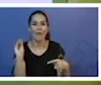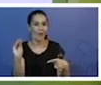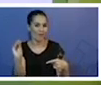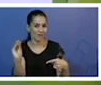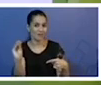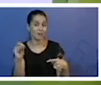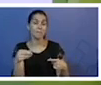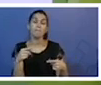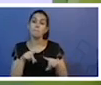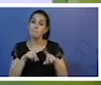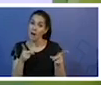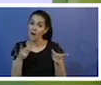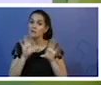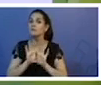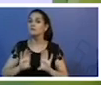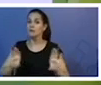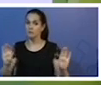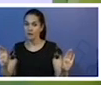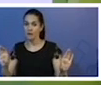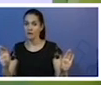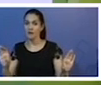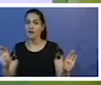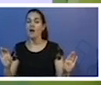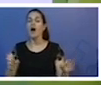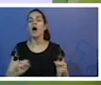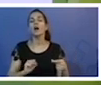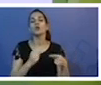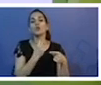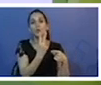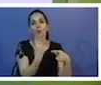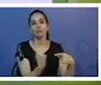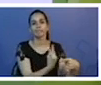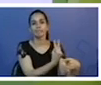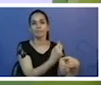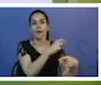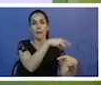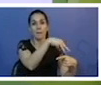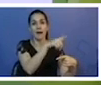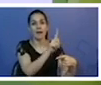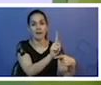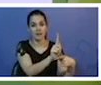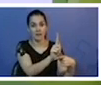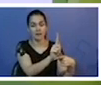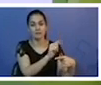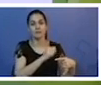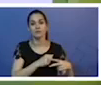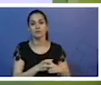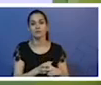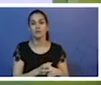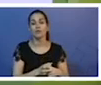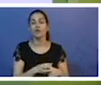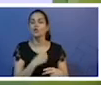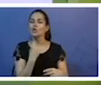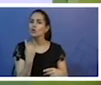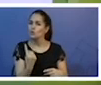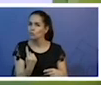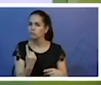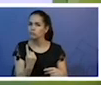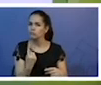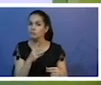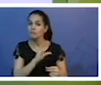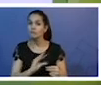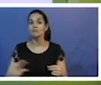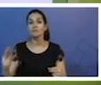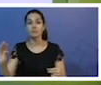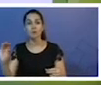se separam, o 2 vai para o magnésio, e o 2 vai para o magnésio, e o 1 que estava no magnésio vem